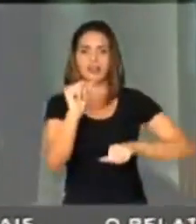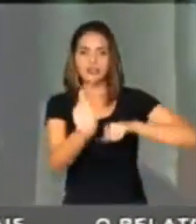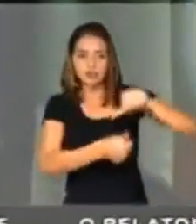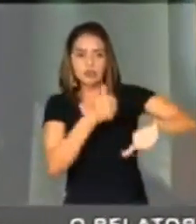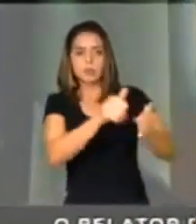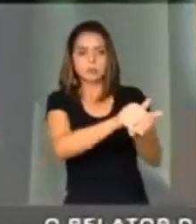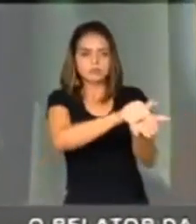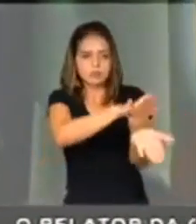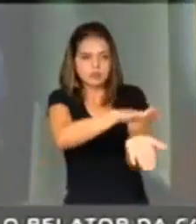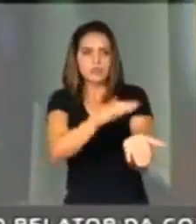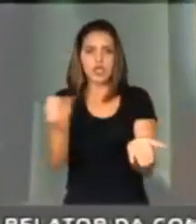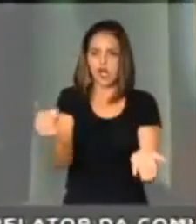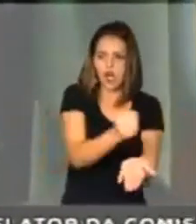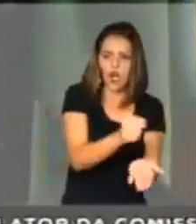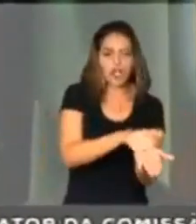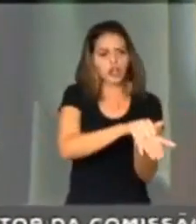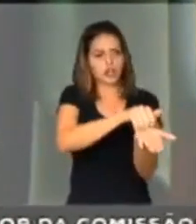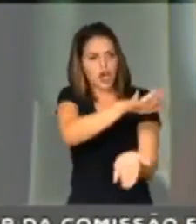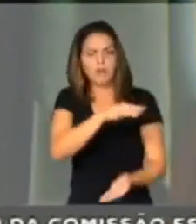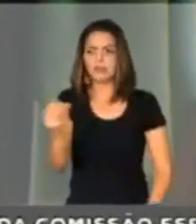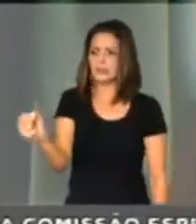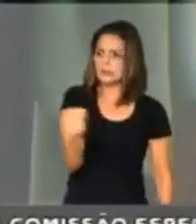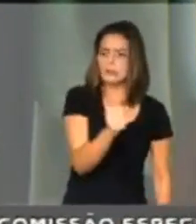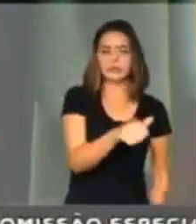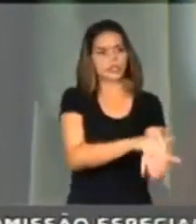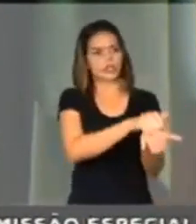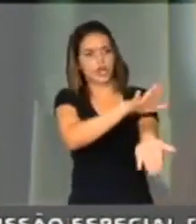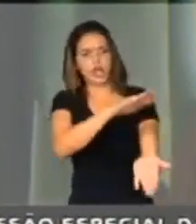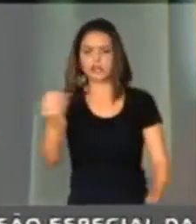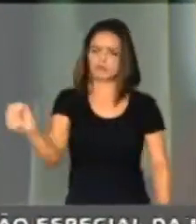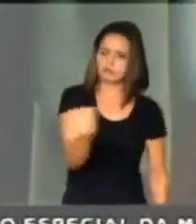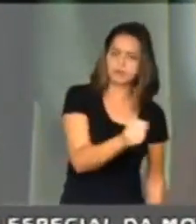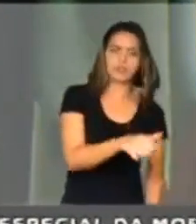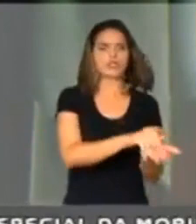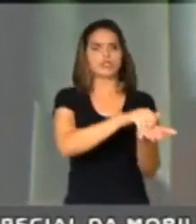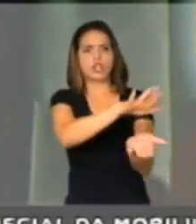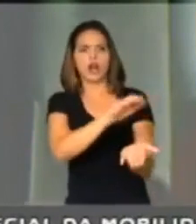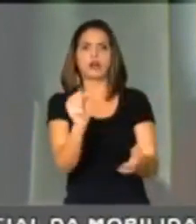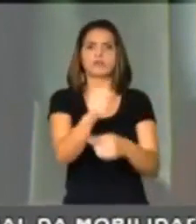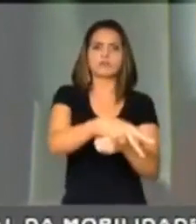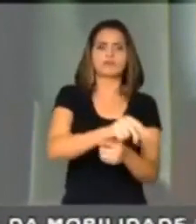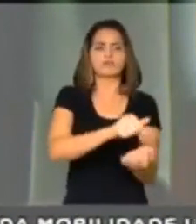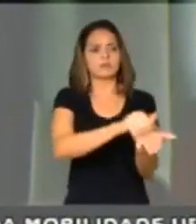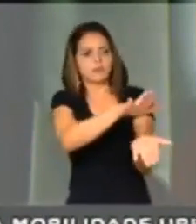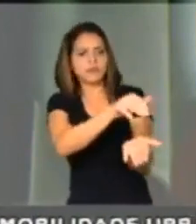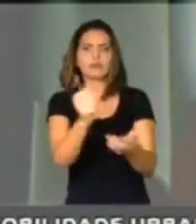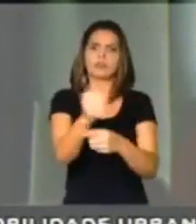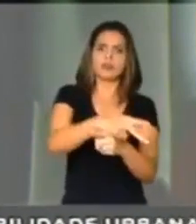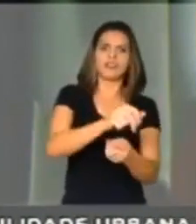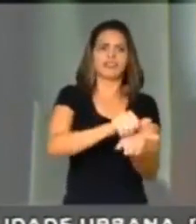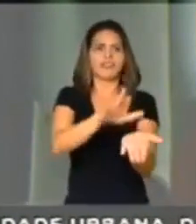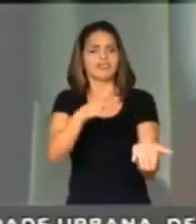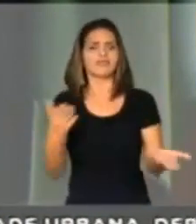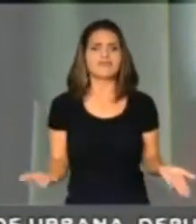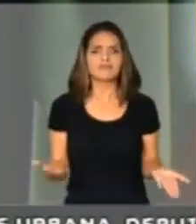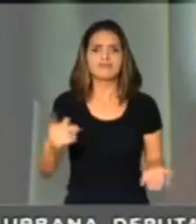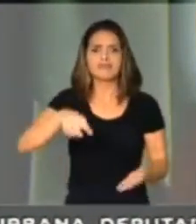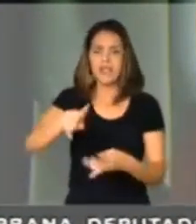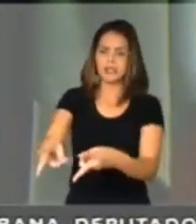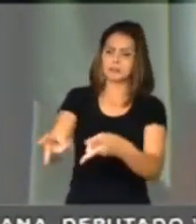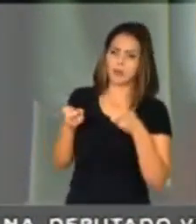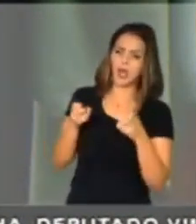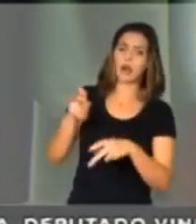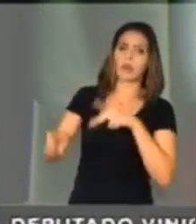rotatividade insana, é uma exploração cada vez maior do trabalhador brasileiro. E o governo disso